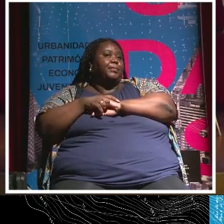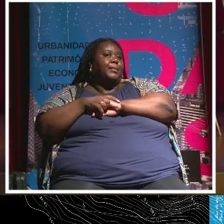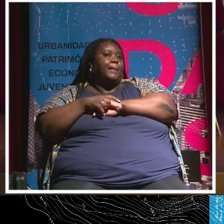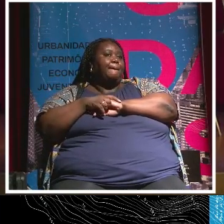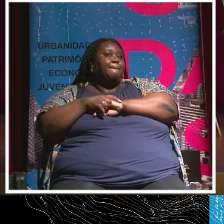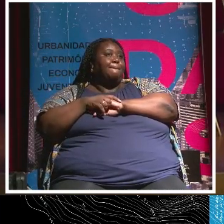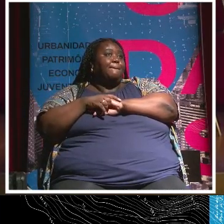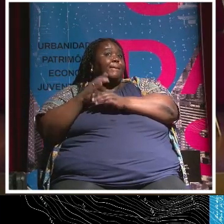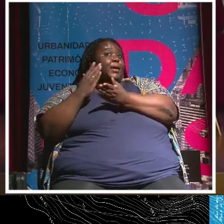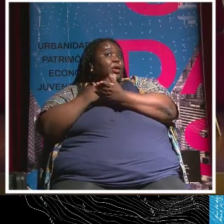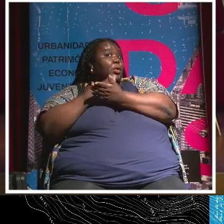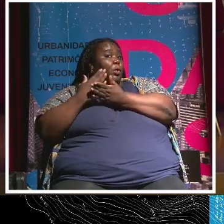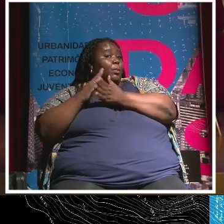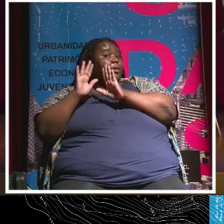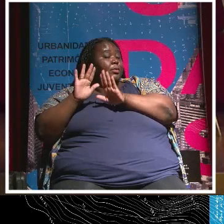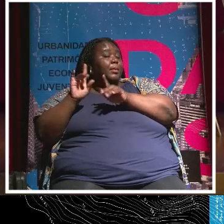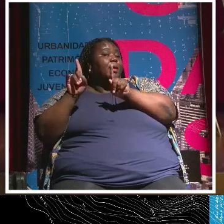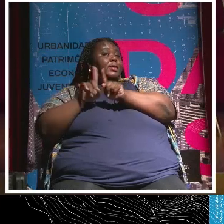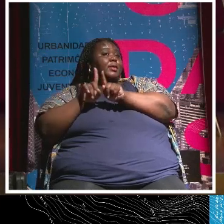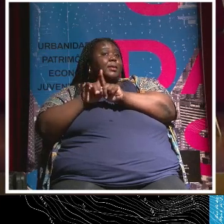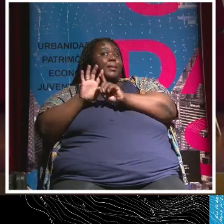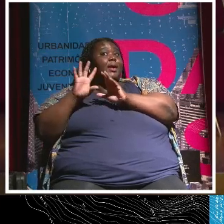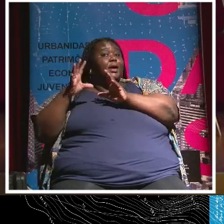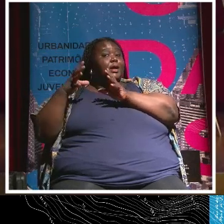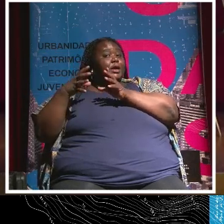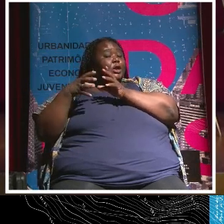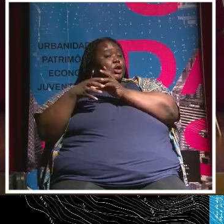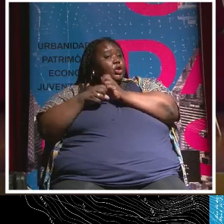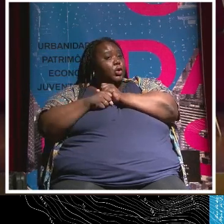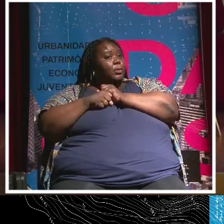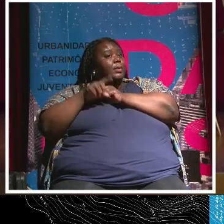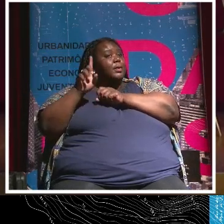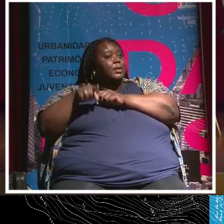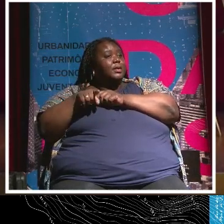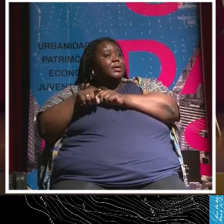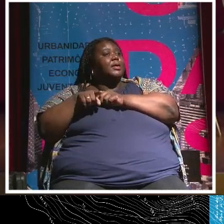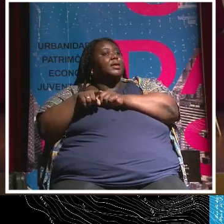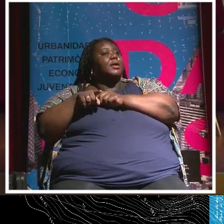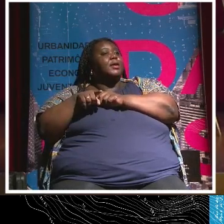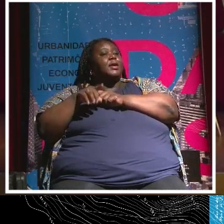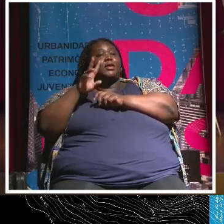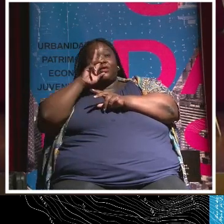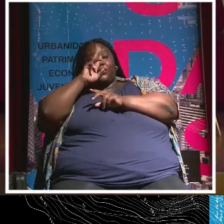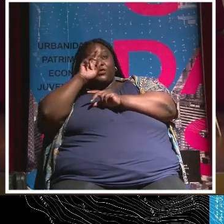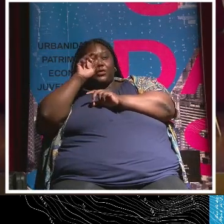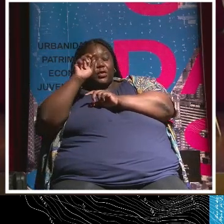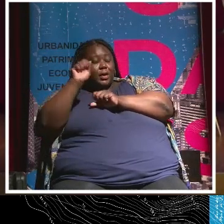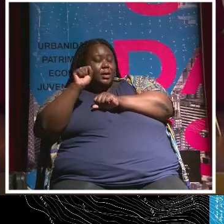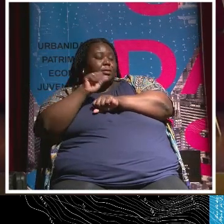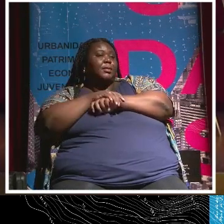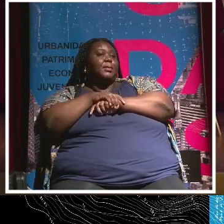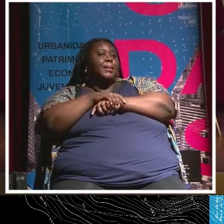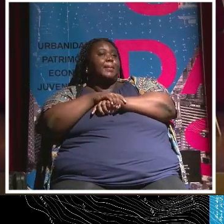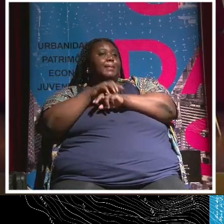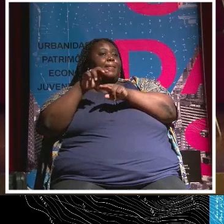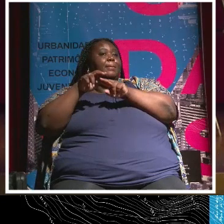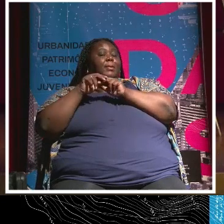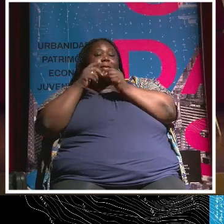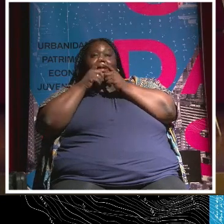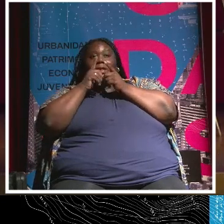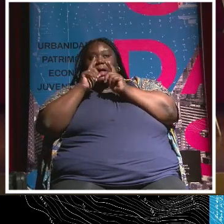no início, que passam a ser coletivas, que passam a ser de fortalecimento a partir da linguagem,